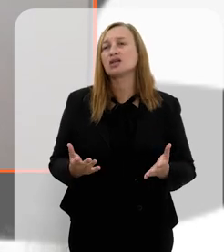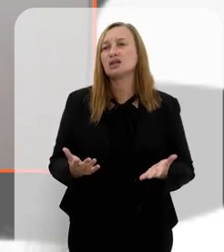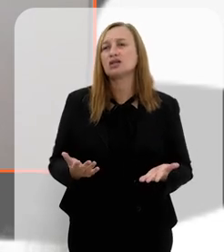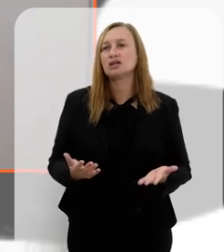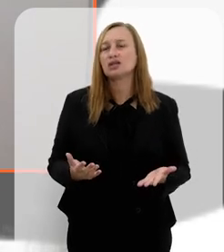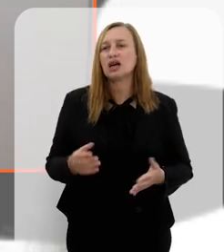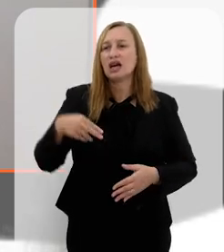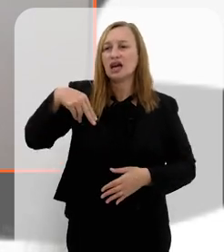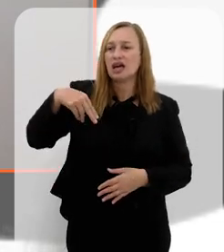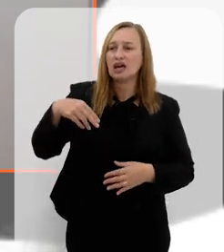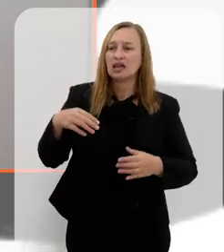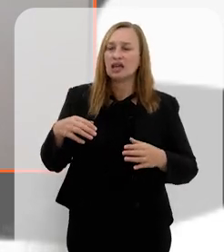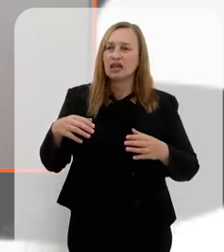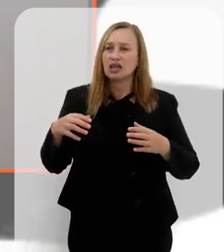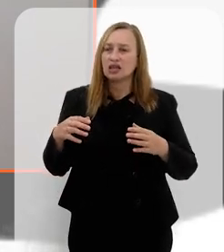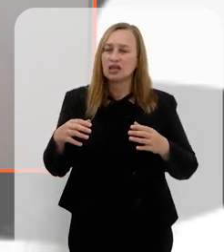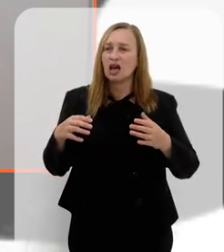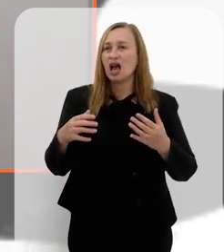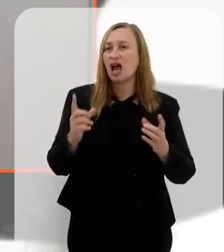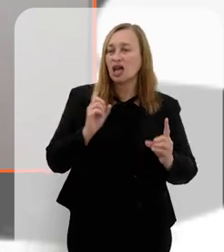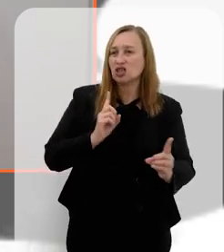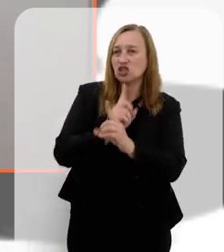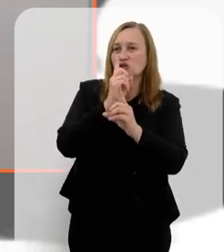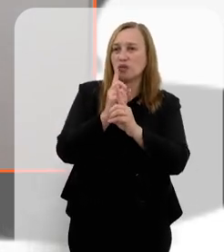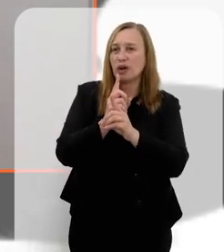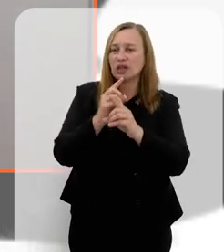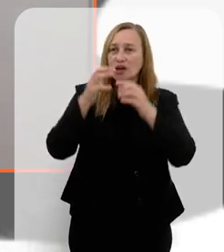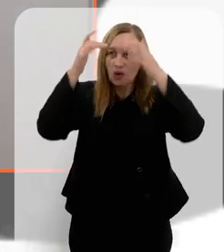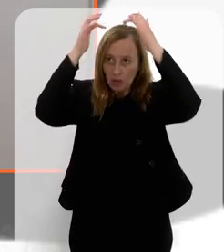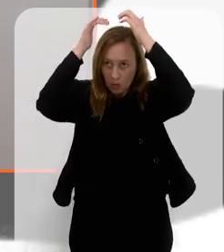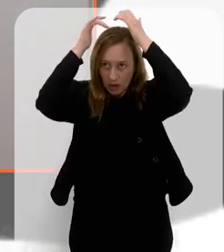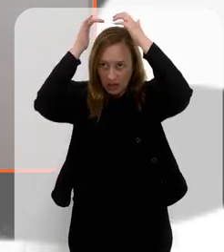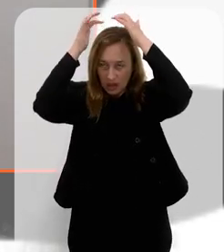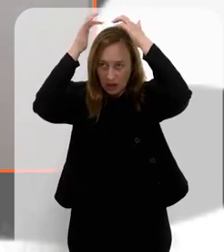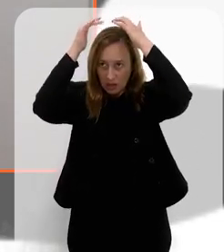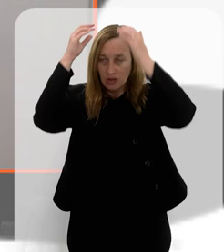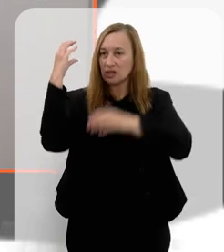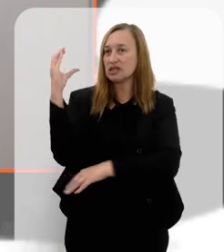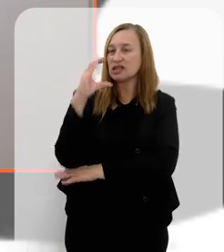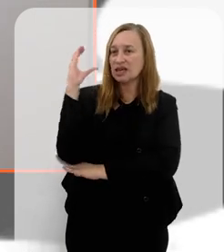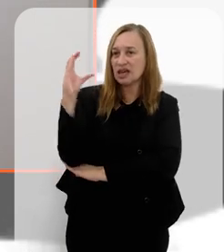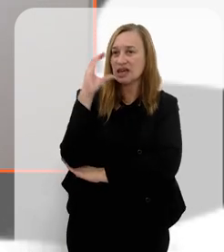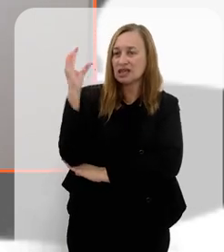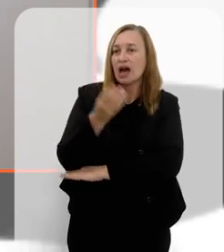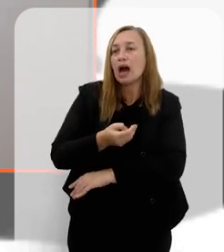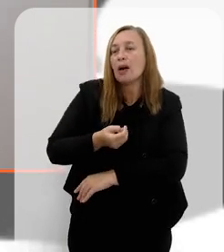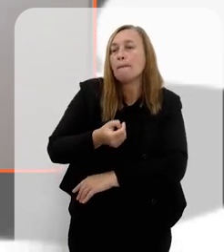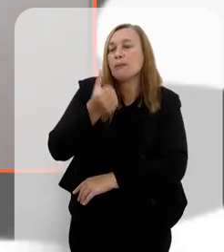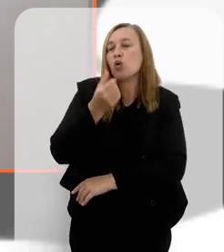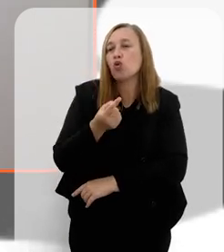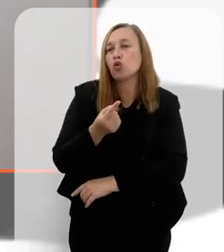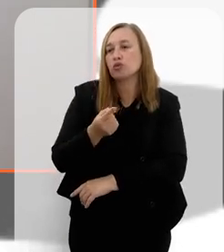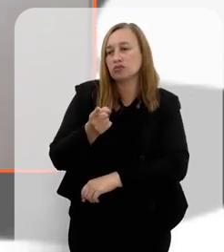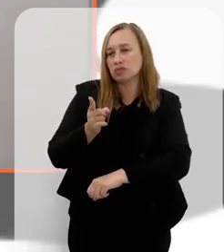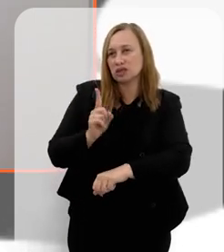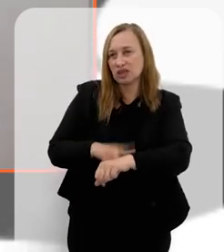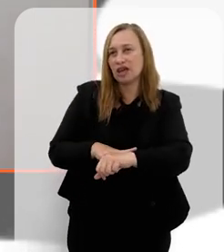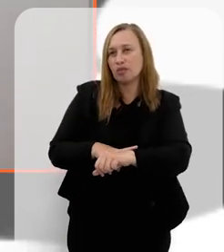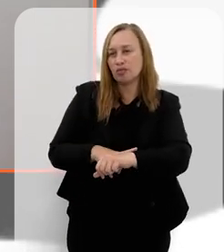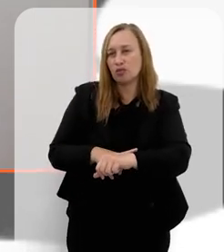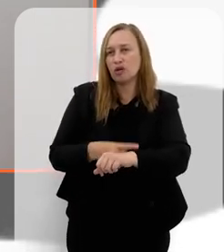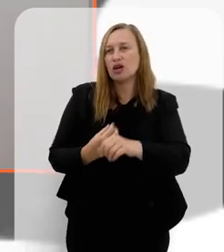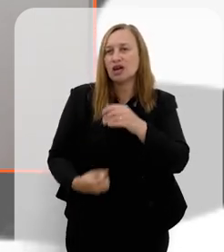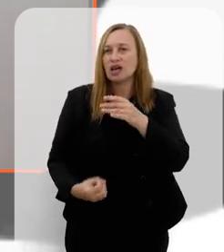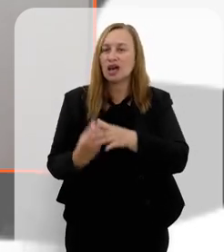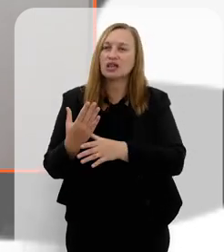as descobertas da neurociência, né? A neurociência que existe há pouco tempo, assim, recente